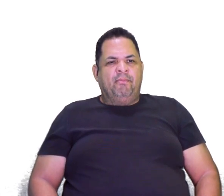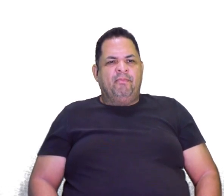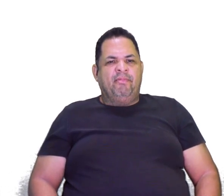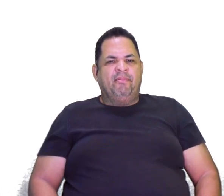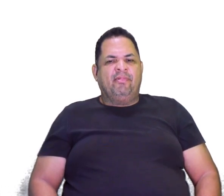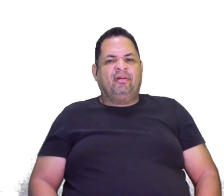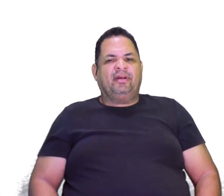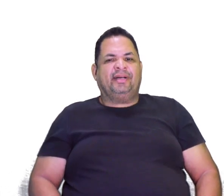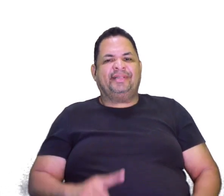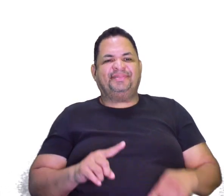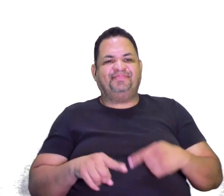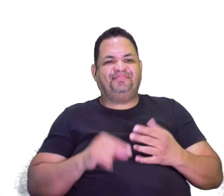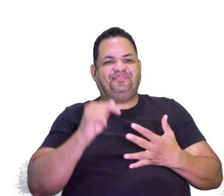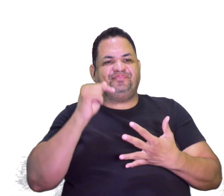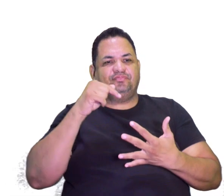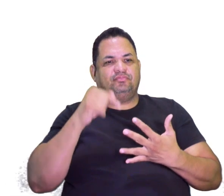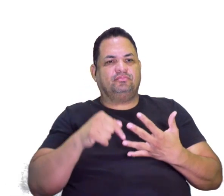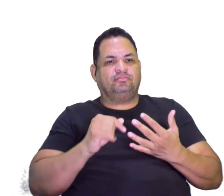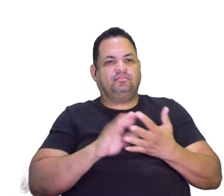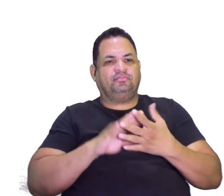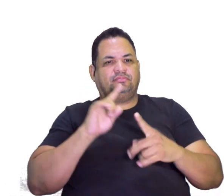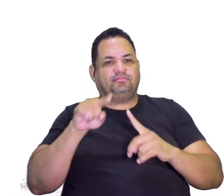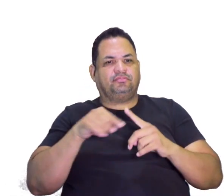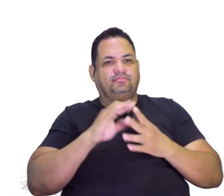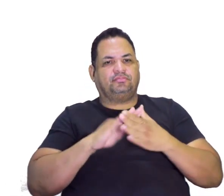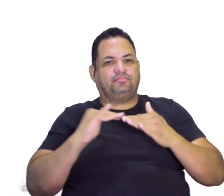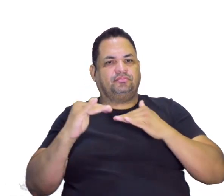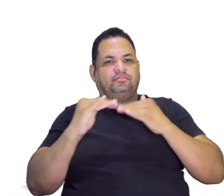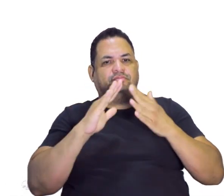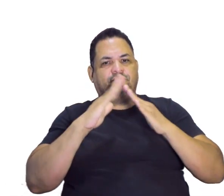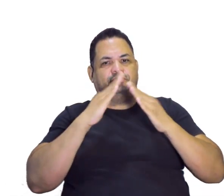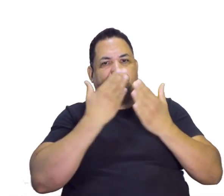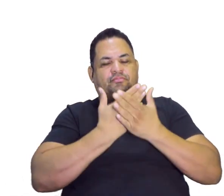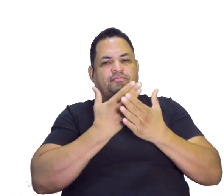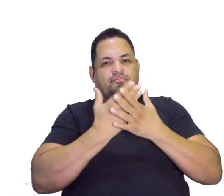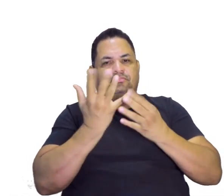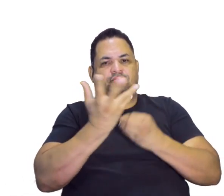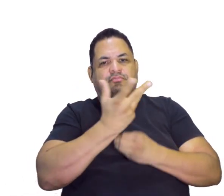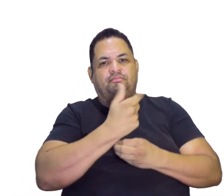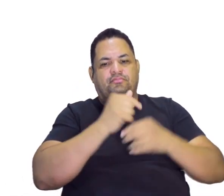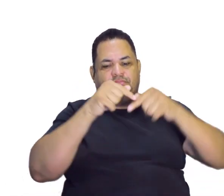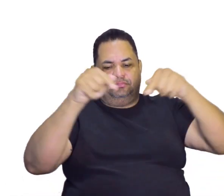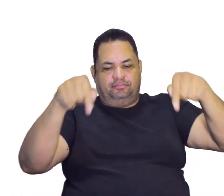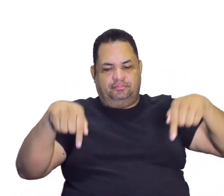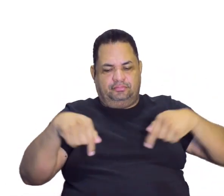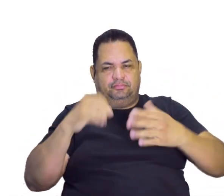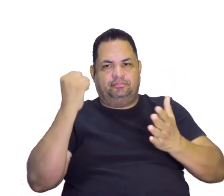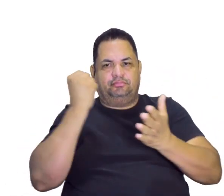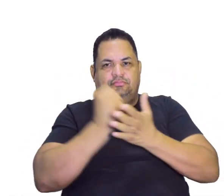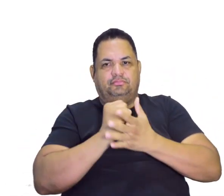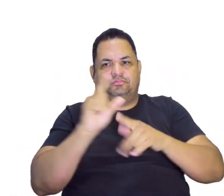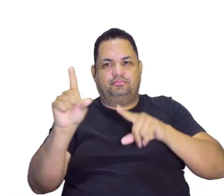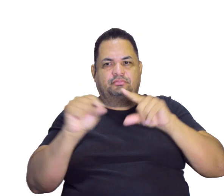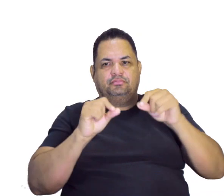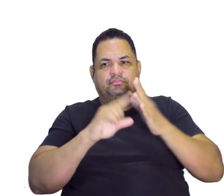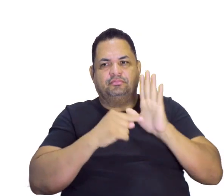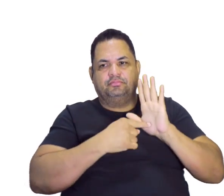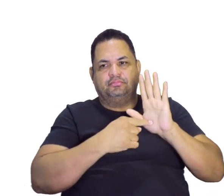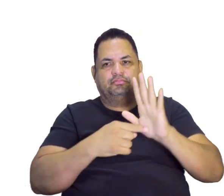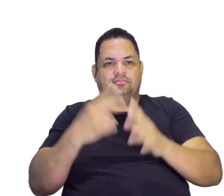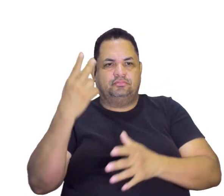nas próximas afirmativas, nós temos enfoque nos padrões acadêmicos, dos salões oficiais e preferência